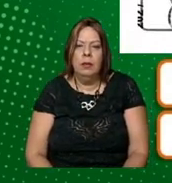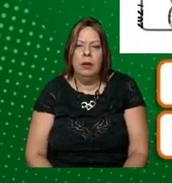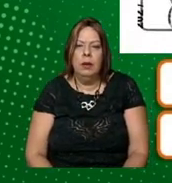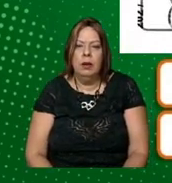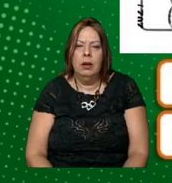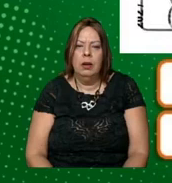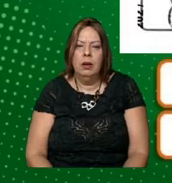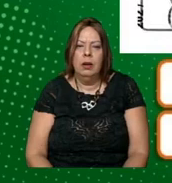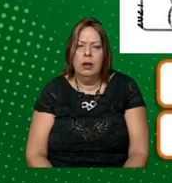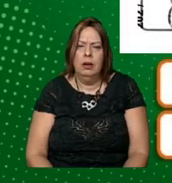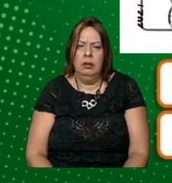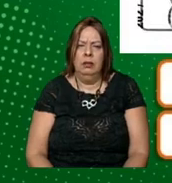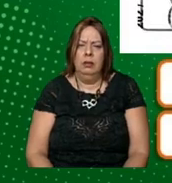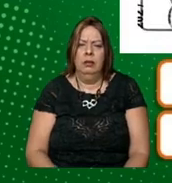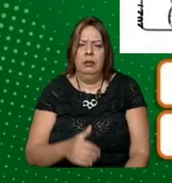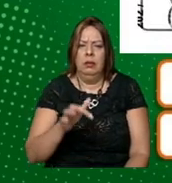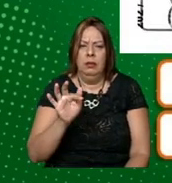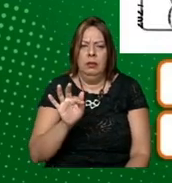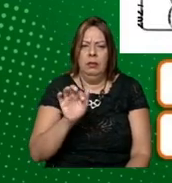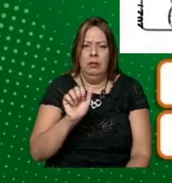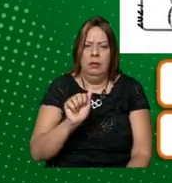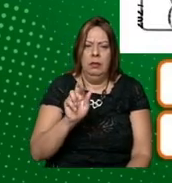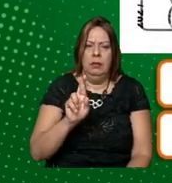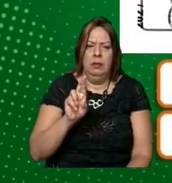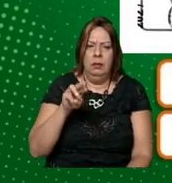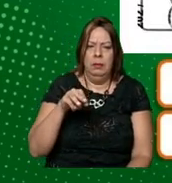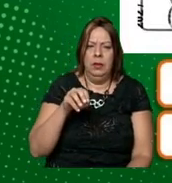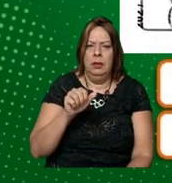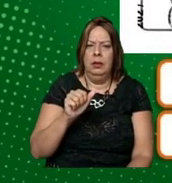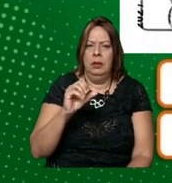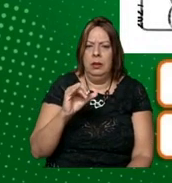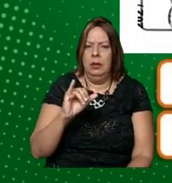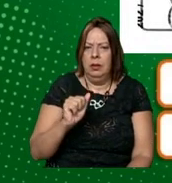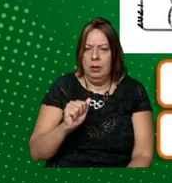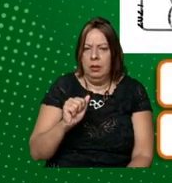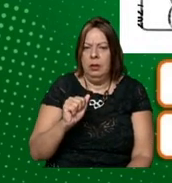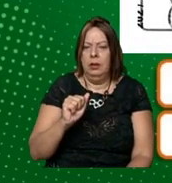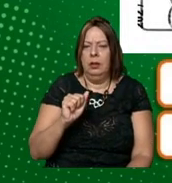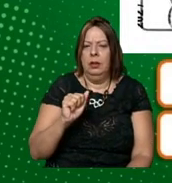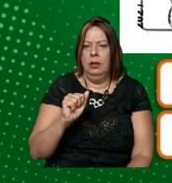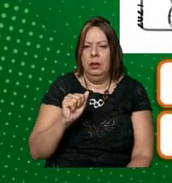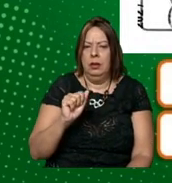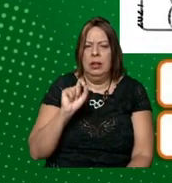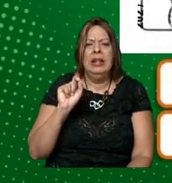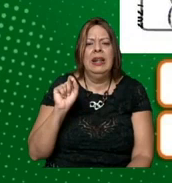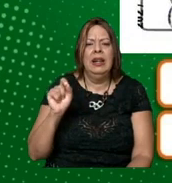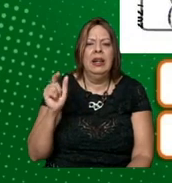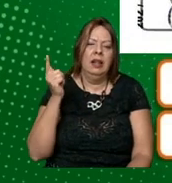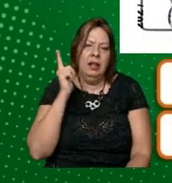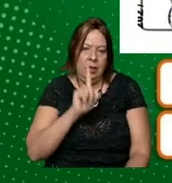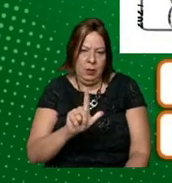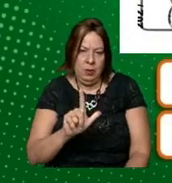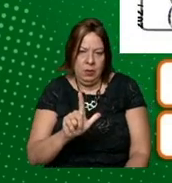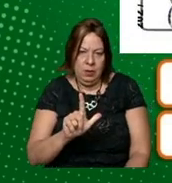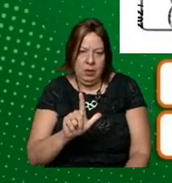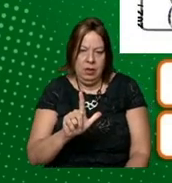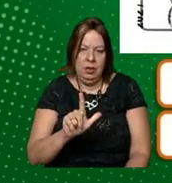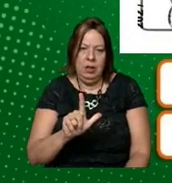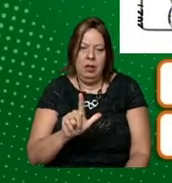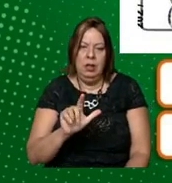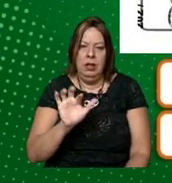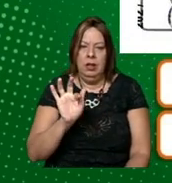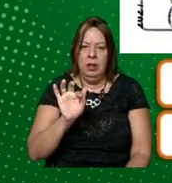327591. Farmácia, é isso mesmo? Alguém lá da farmácia vai ter que definir quem leva, né?